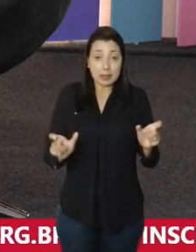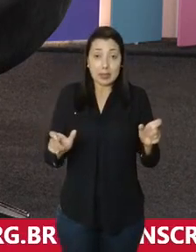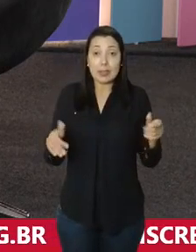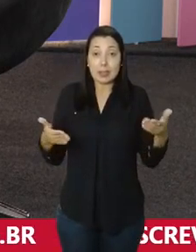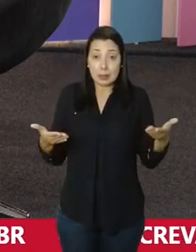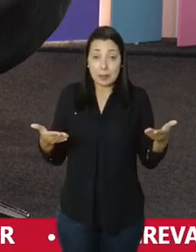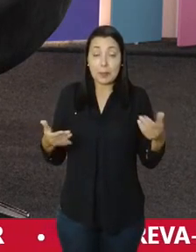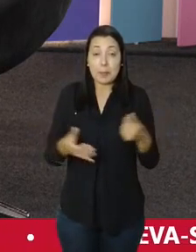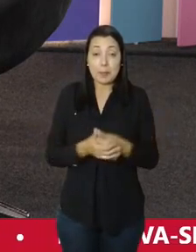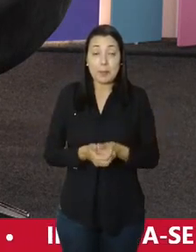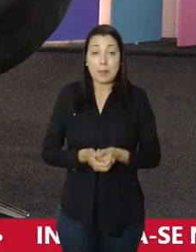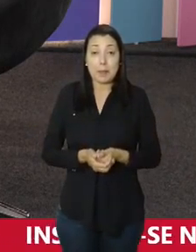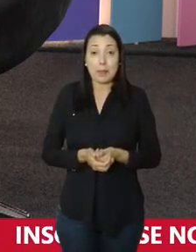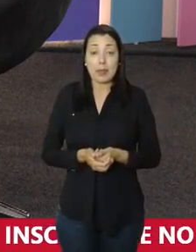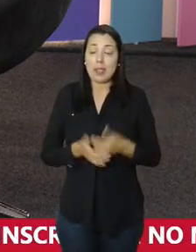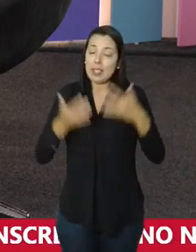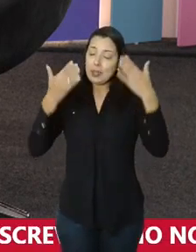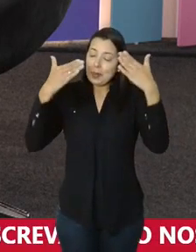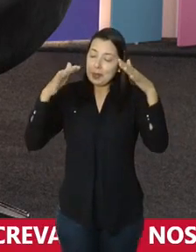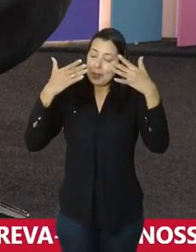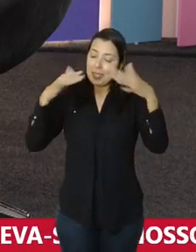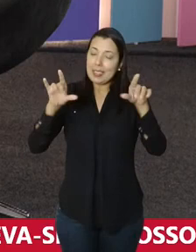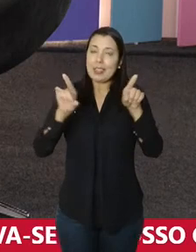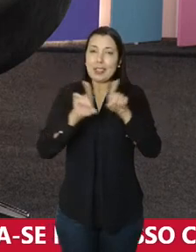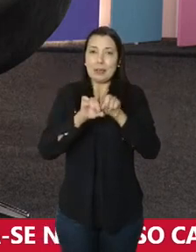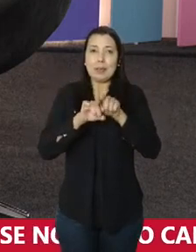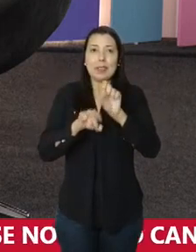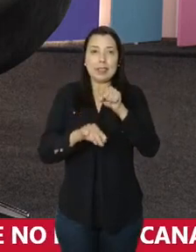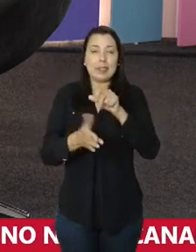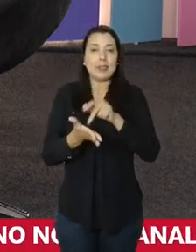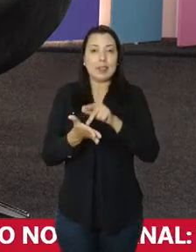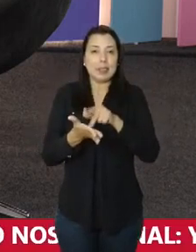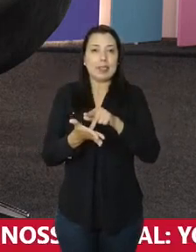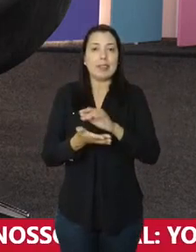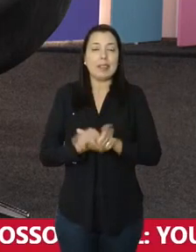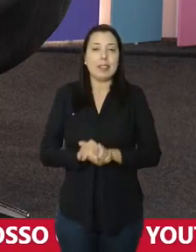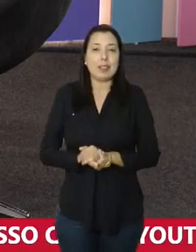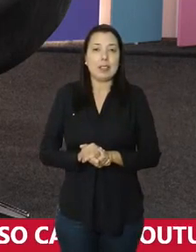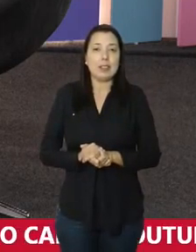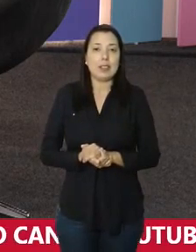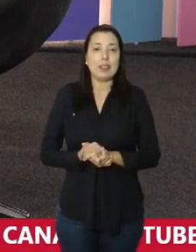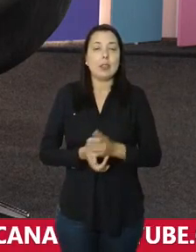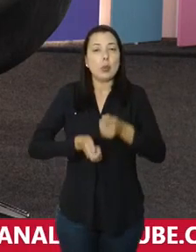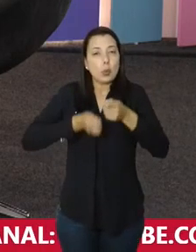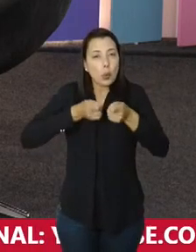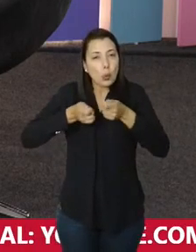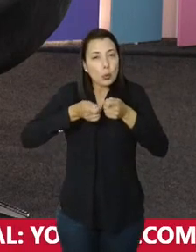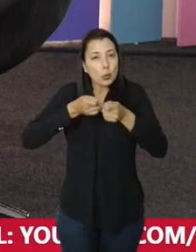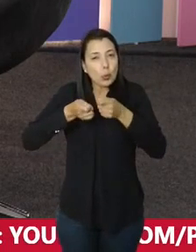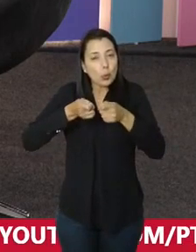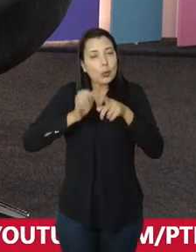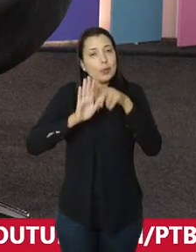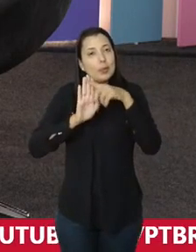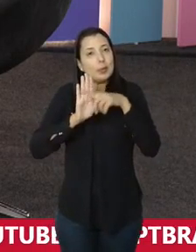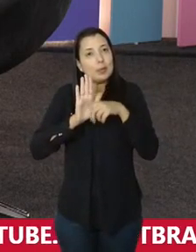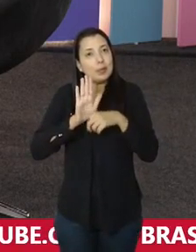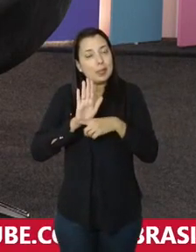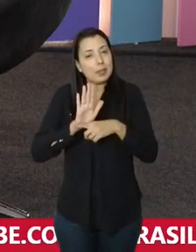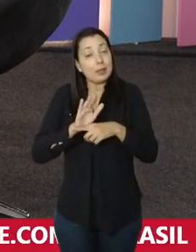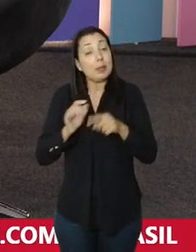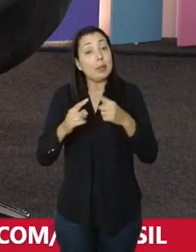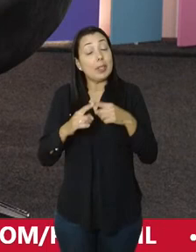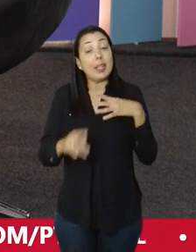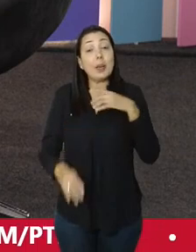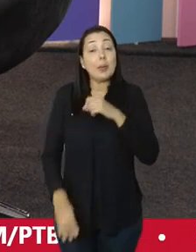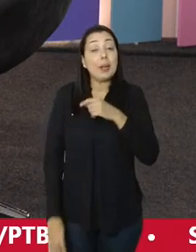Né? E te parabenizo muito na condução desse programa, porque